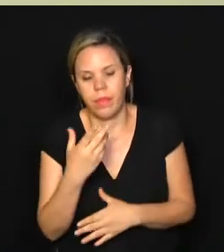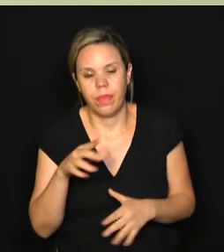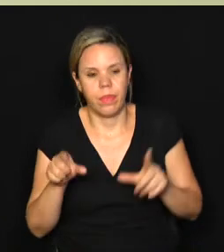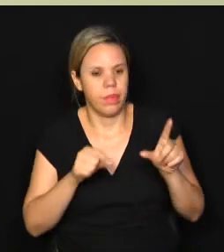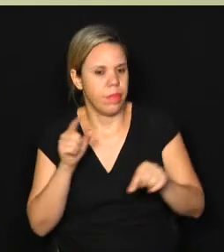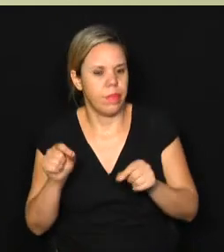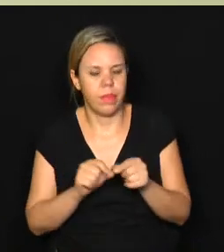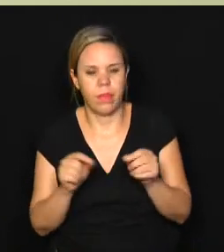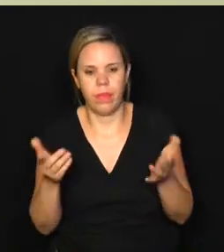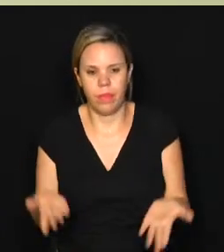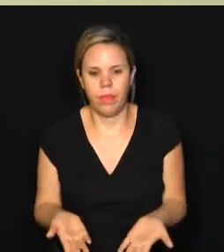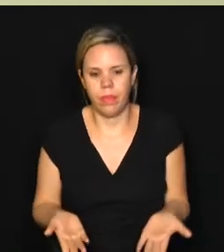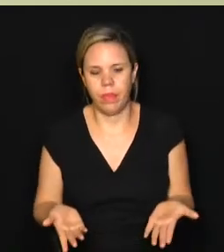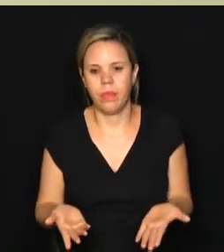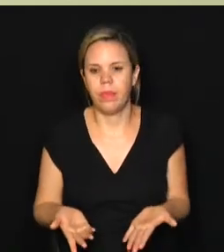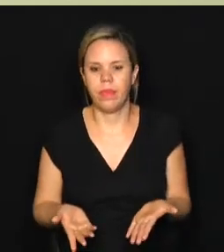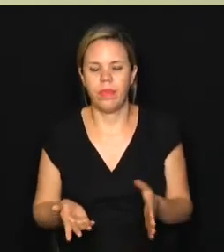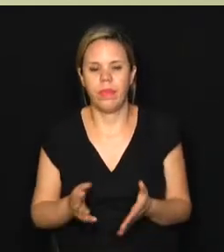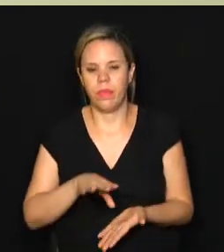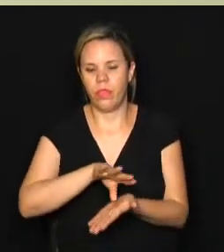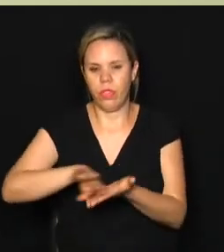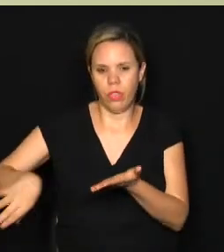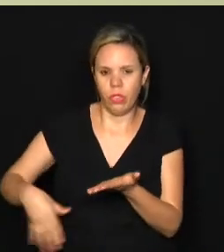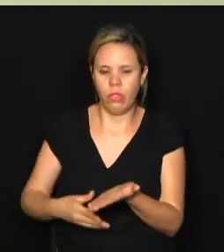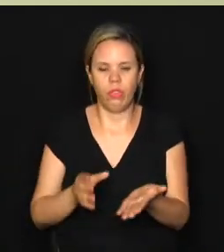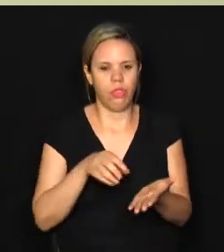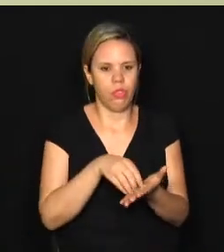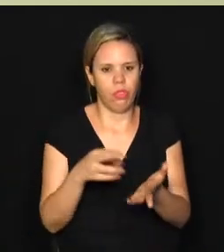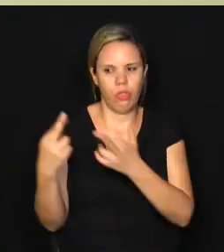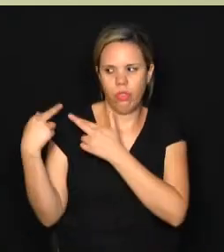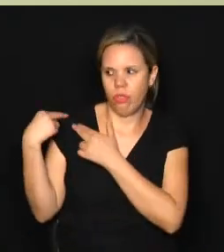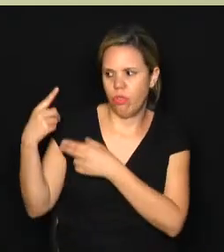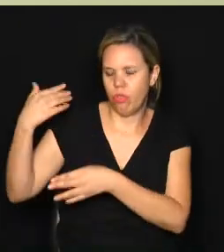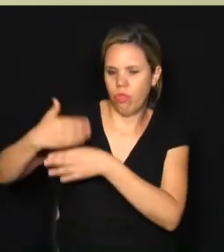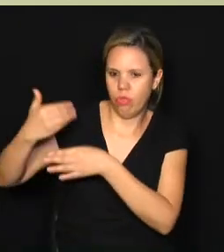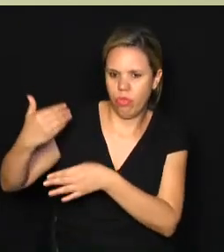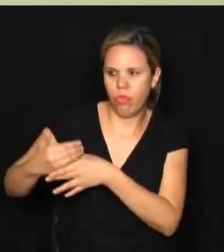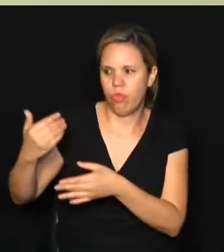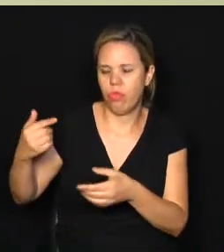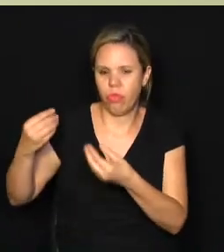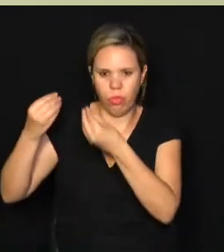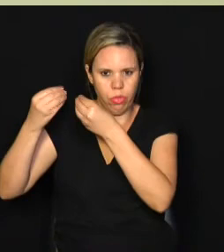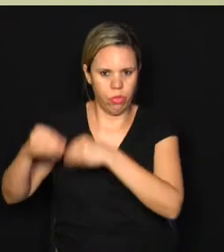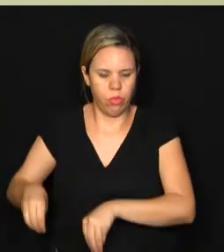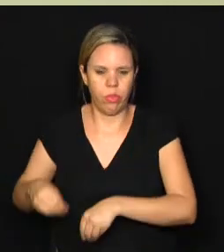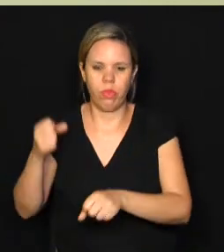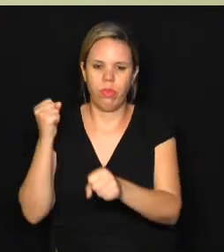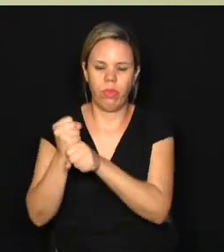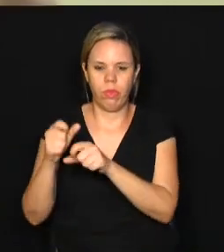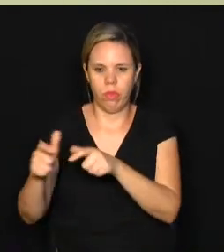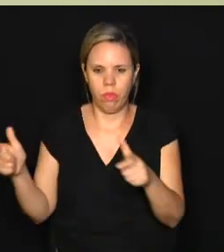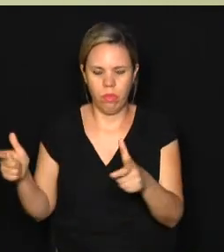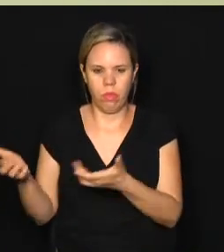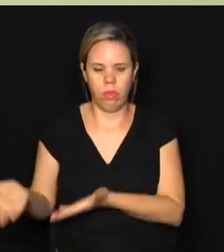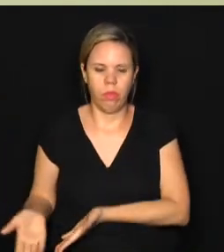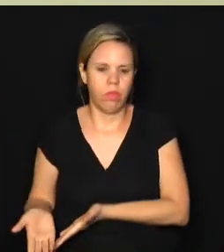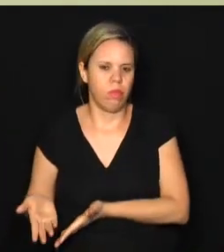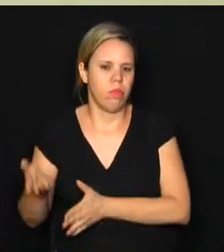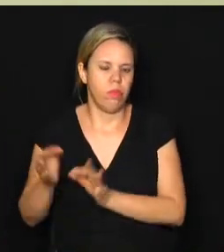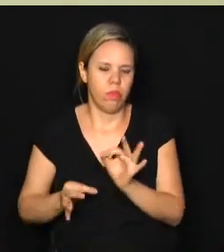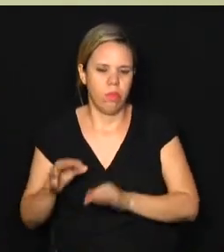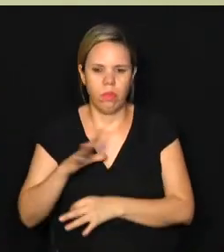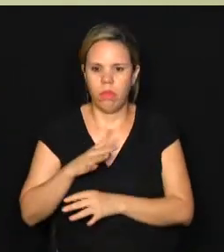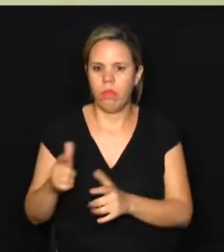pode colocar é a descentralização. Ao invés de a gente construir uma barragem com tanto impacto, que é uma obra, de certa forma, um planejamento de cidade até